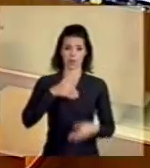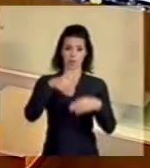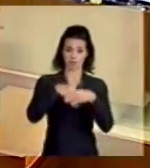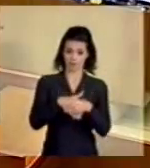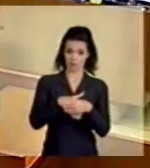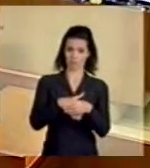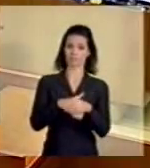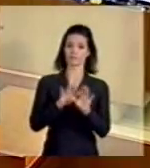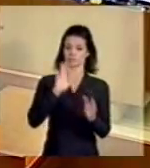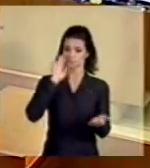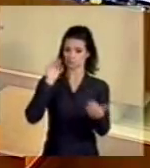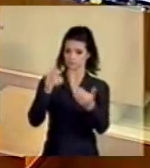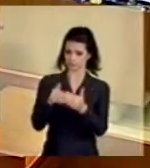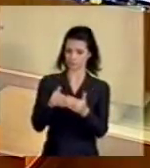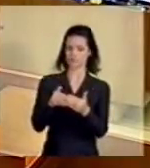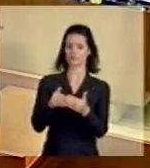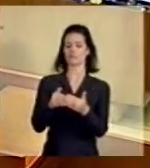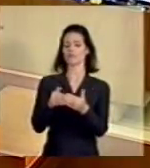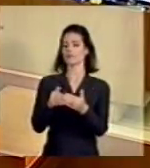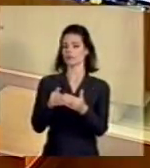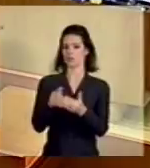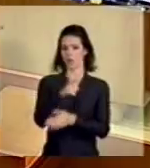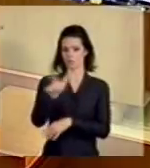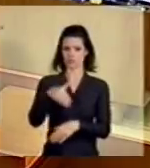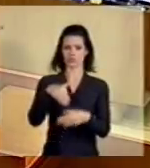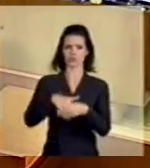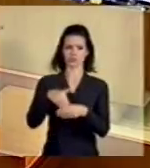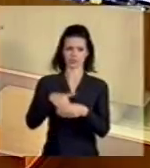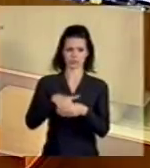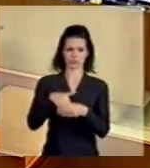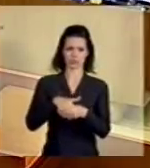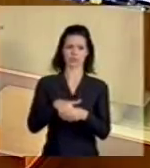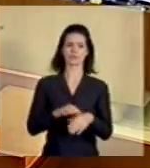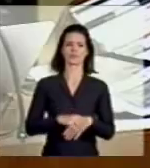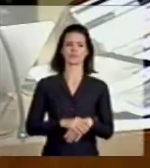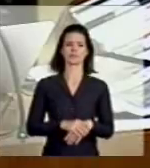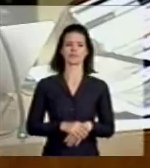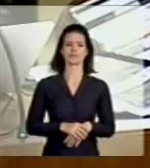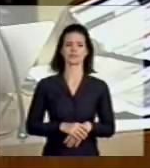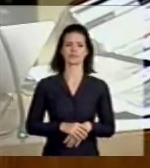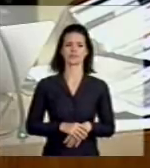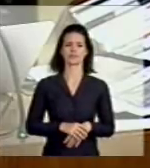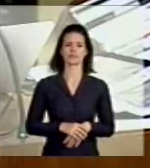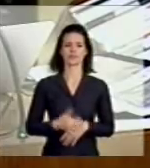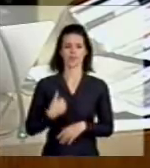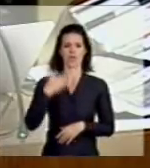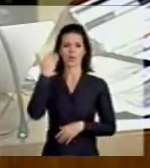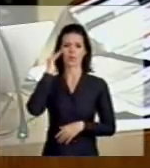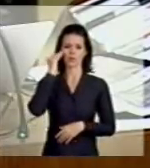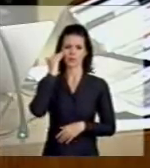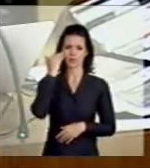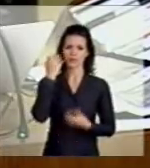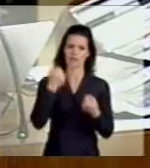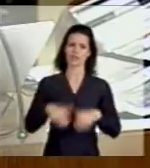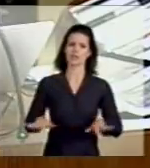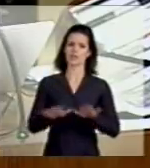ao voto do ministro Gilmar, do ministro Alexandre, do ministro Toffoli. Embora o ministro Toffoli não vote na DI, eu entendo que não há